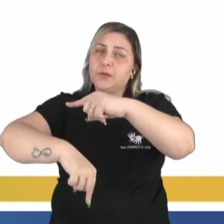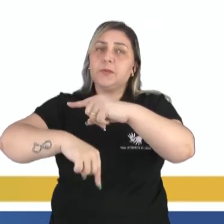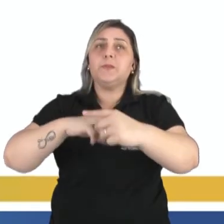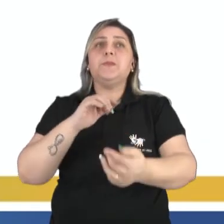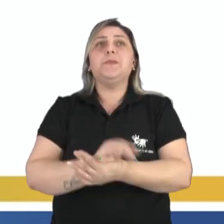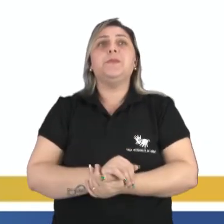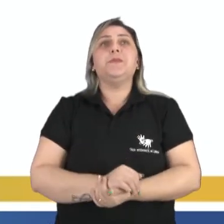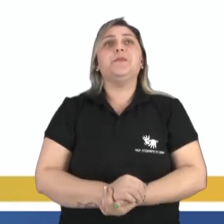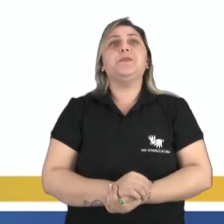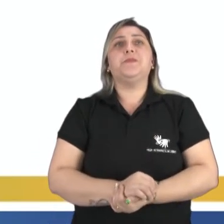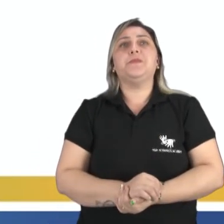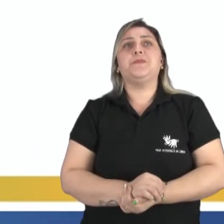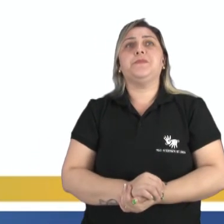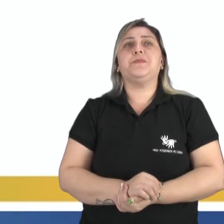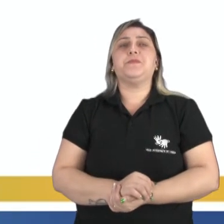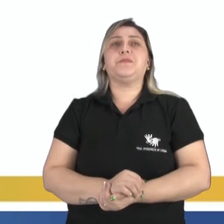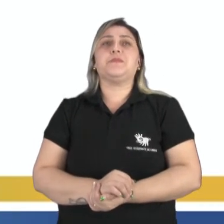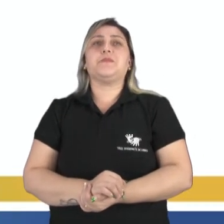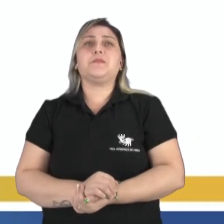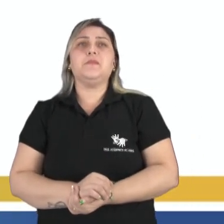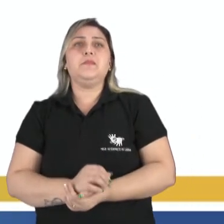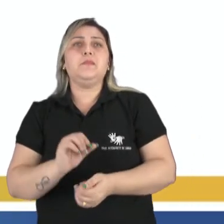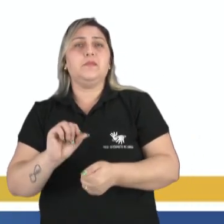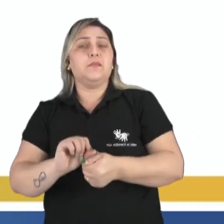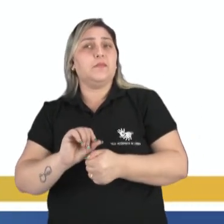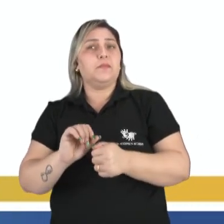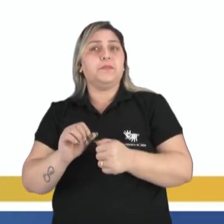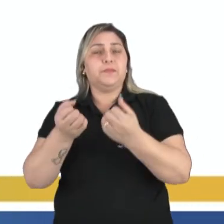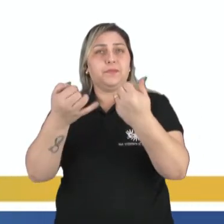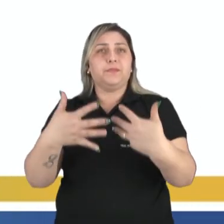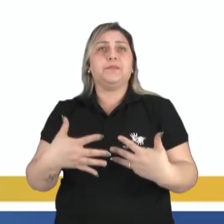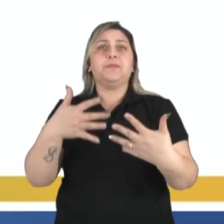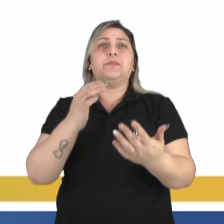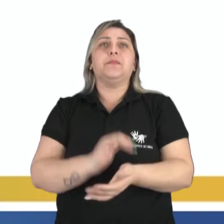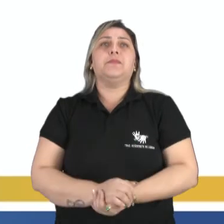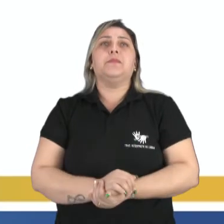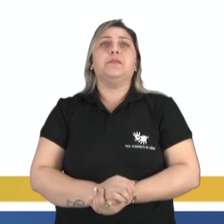nossa resposta. Mas deixa eu fazer mais uns comentários aqui.